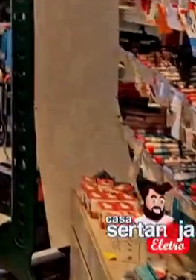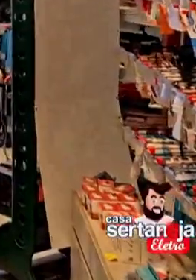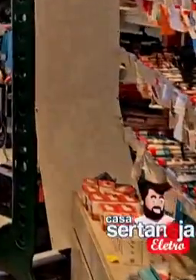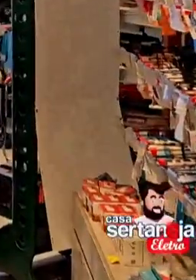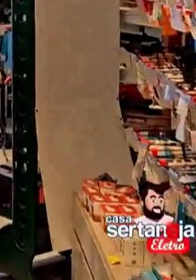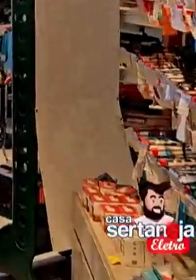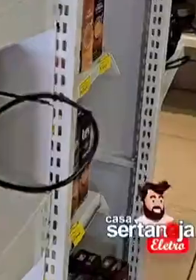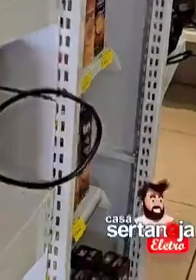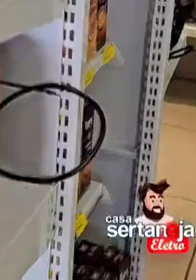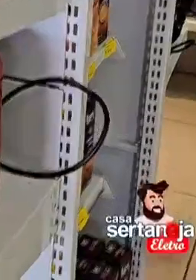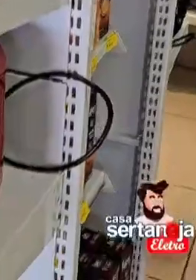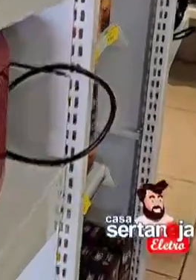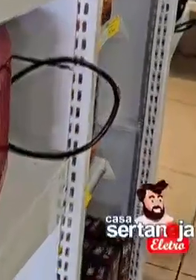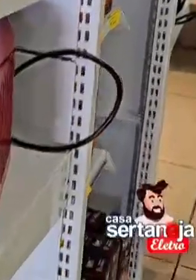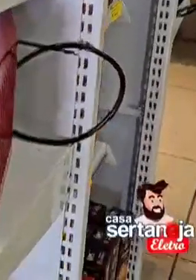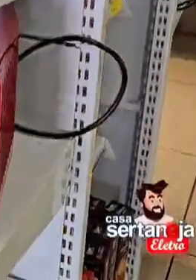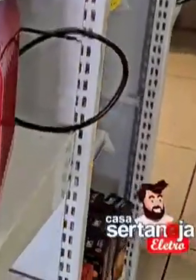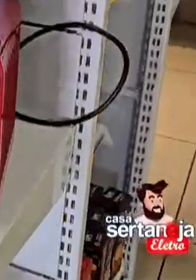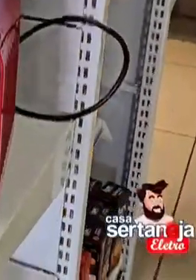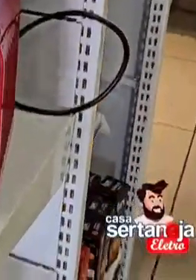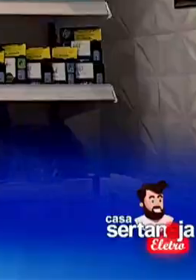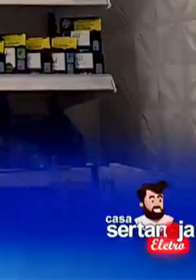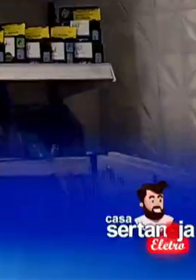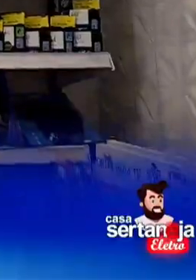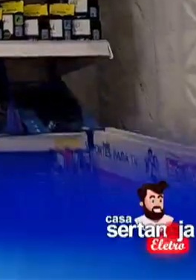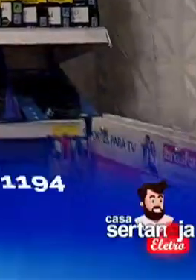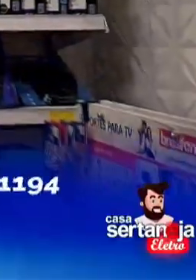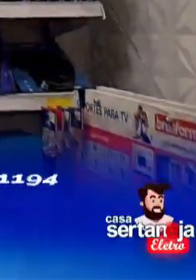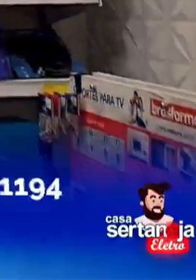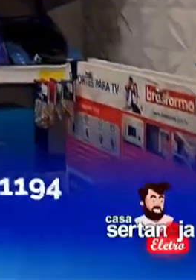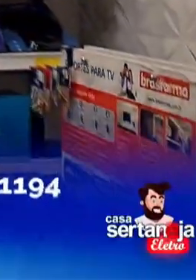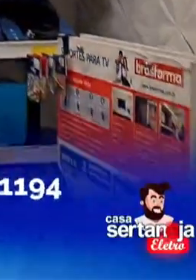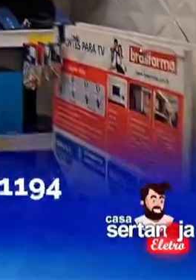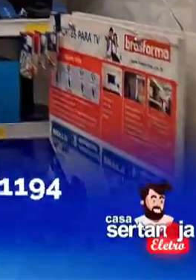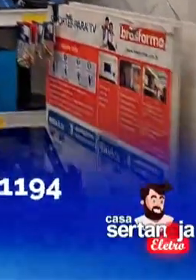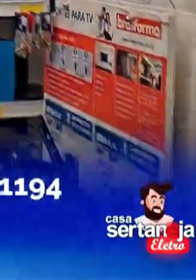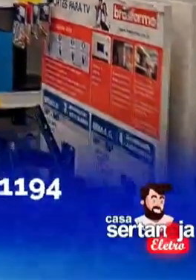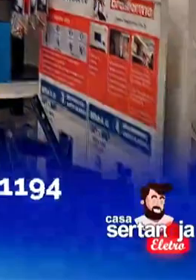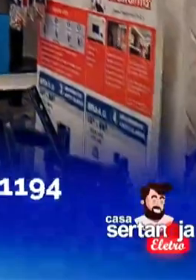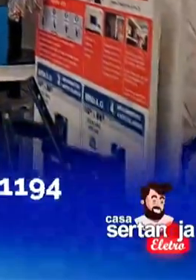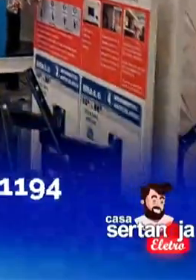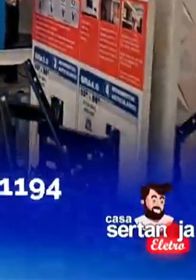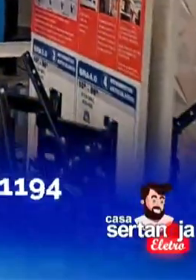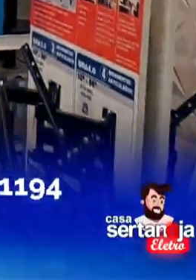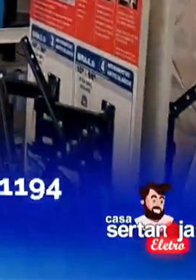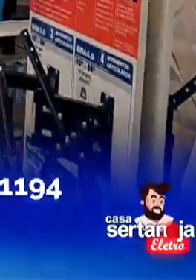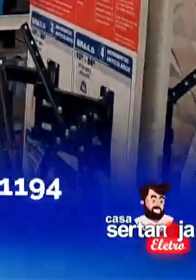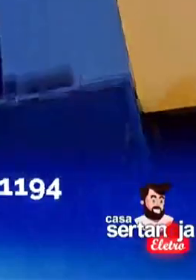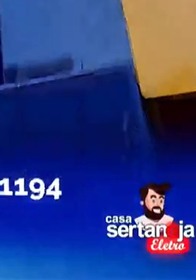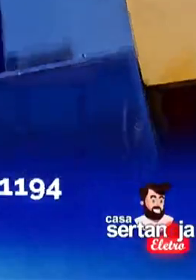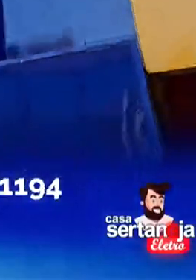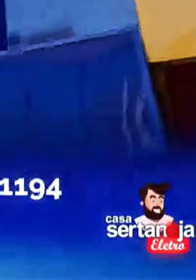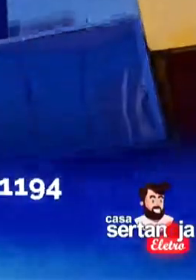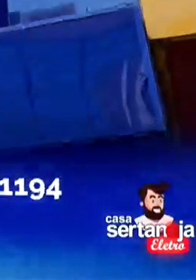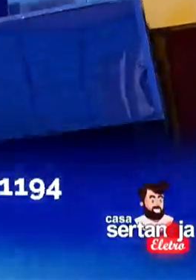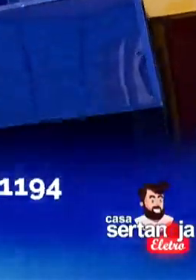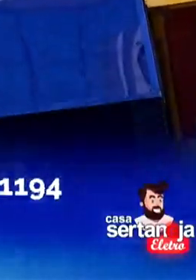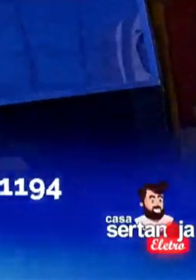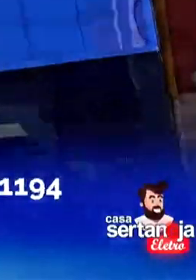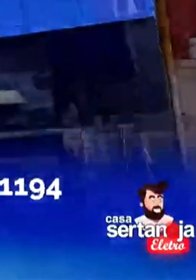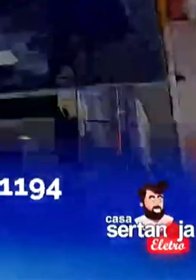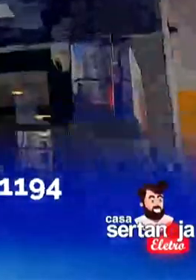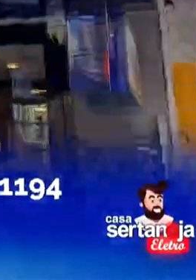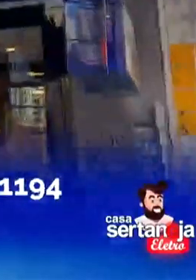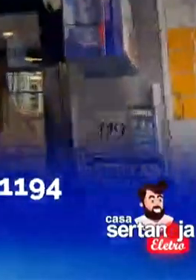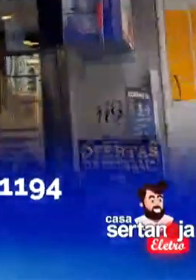sempre pronto para negociar diretamente com você, oferecendo as melhores condições para não perder negócio. Visite as nossas duas lojas